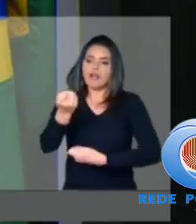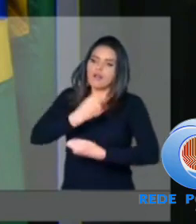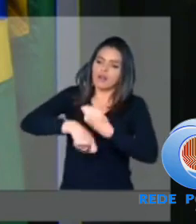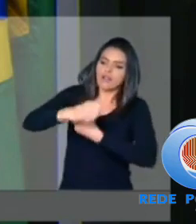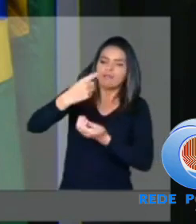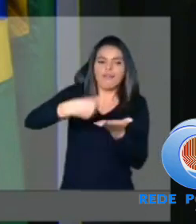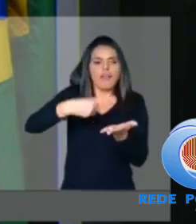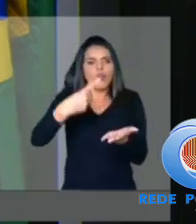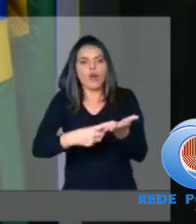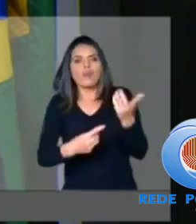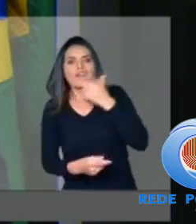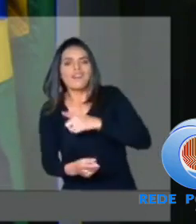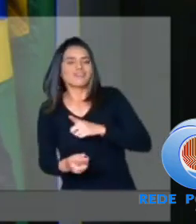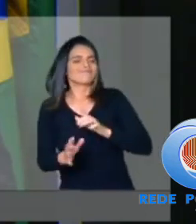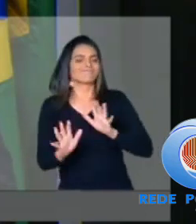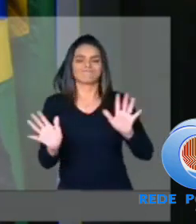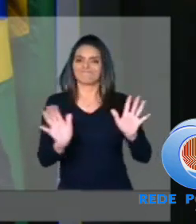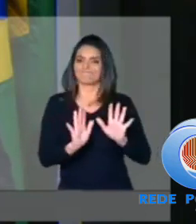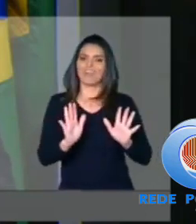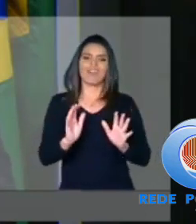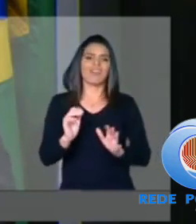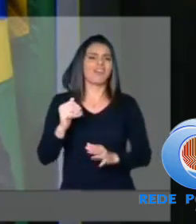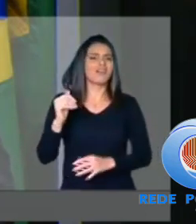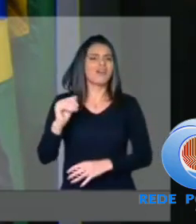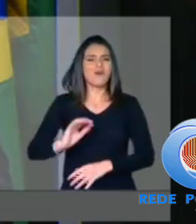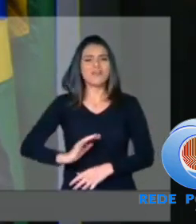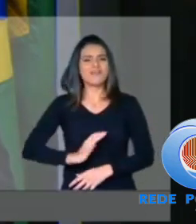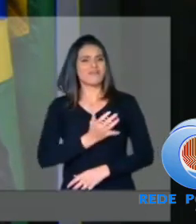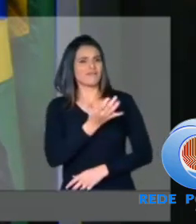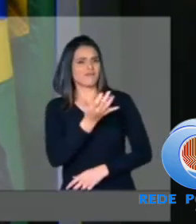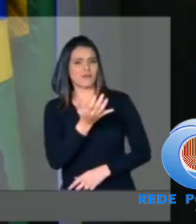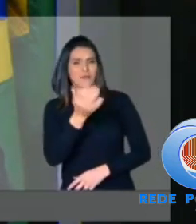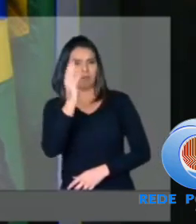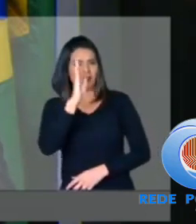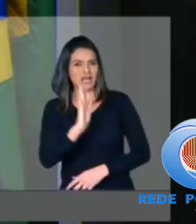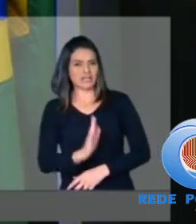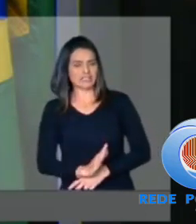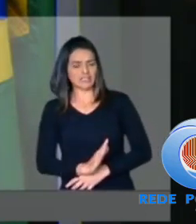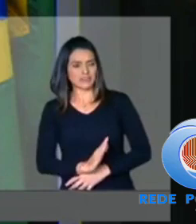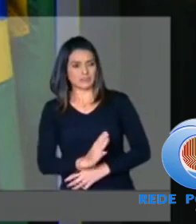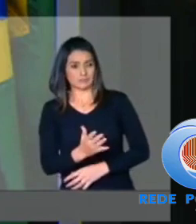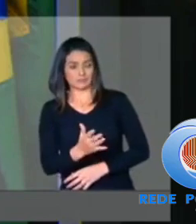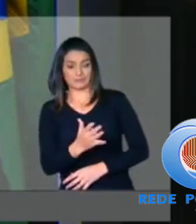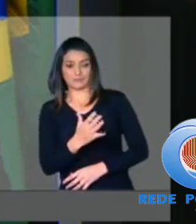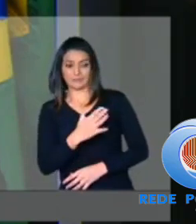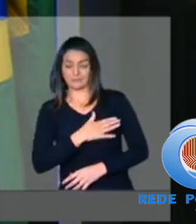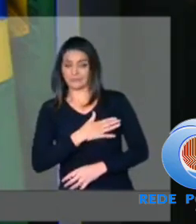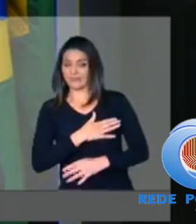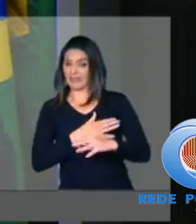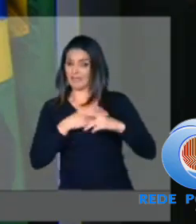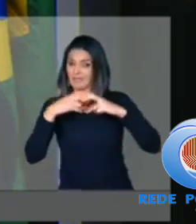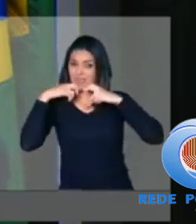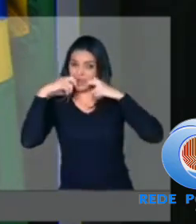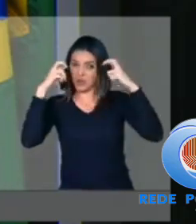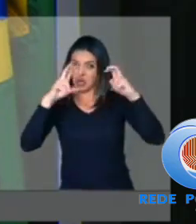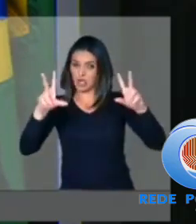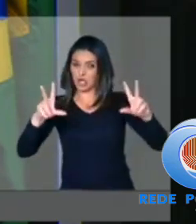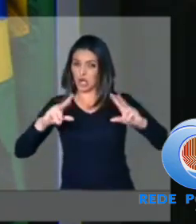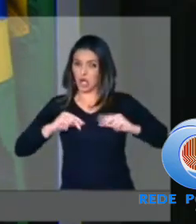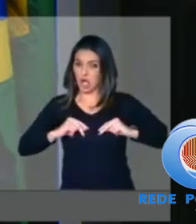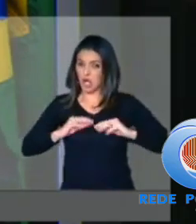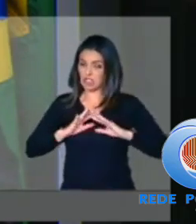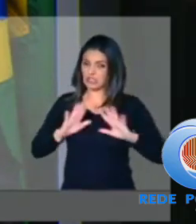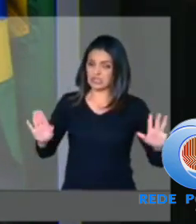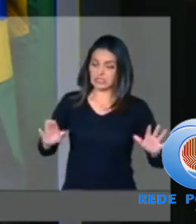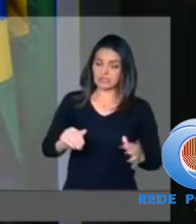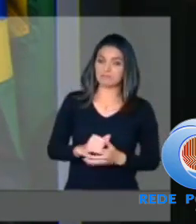Brasil ocupa posições ridículas, posições que são vergonhosas no ranking Doing